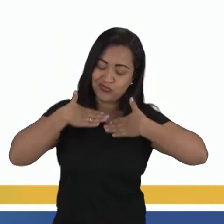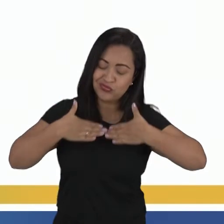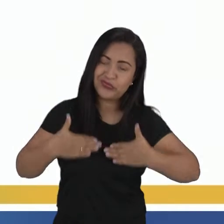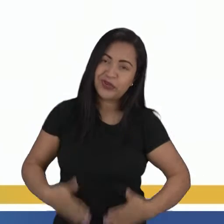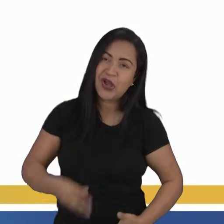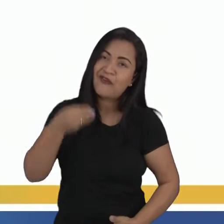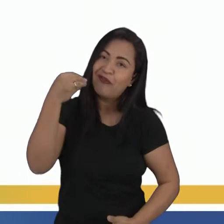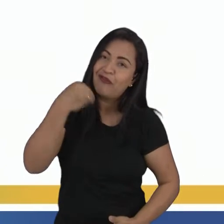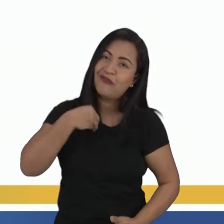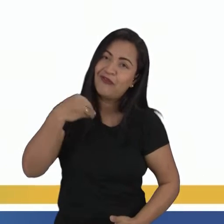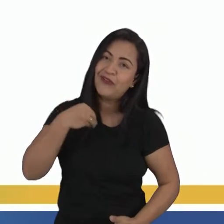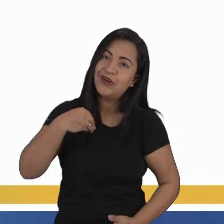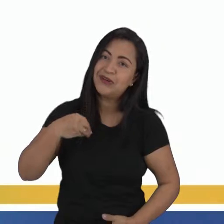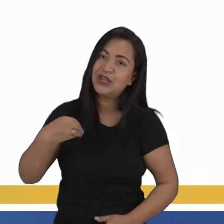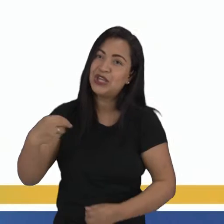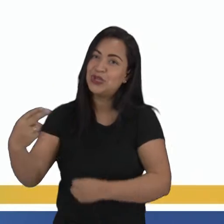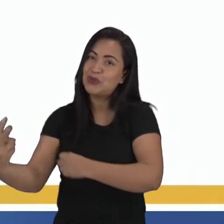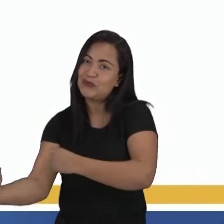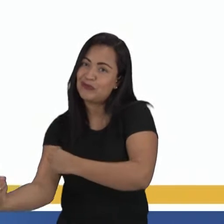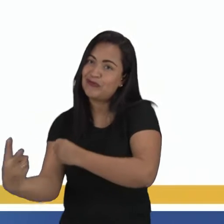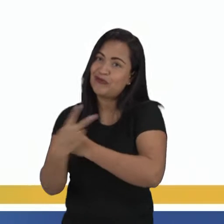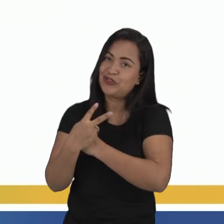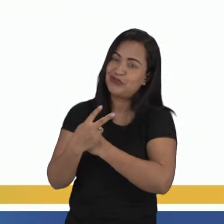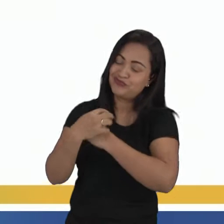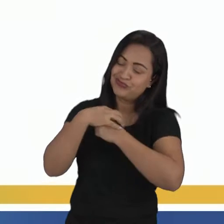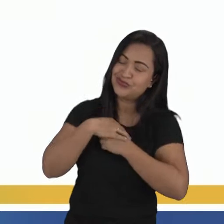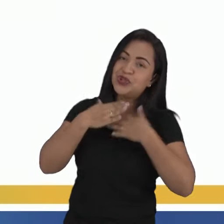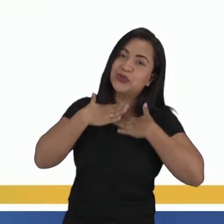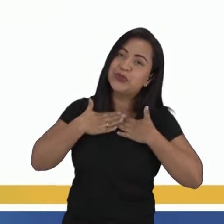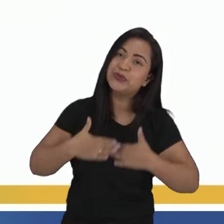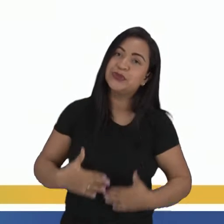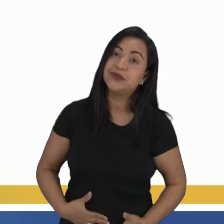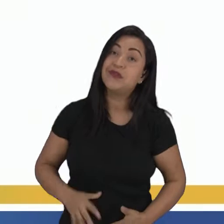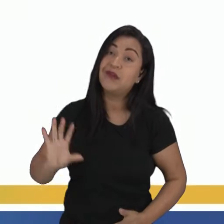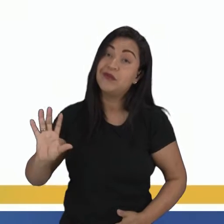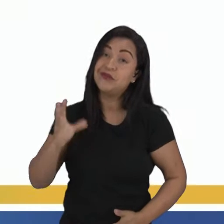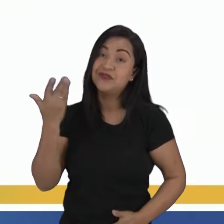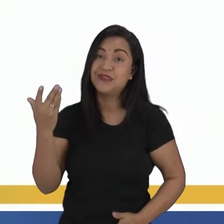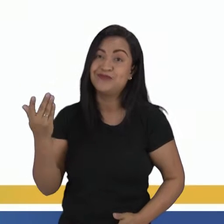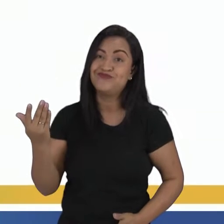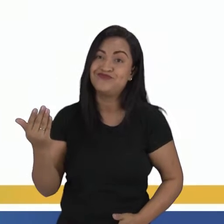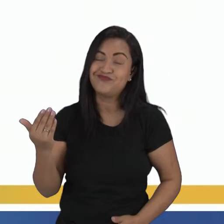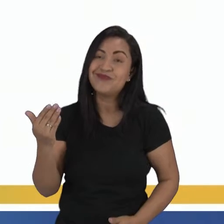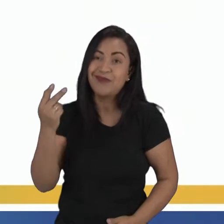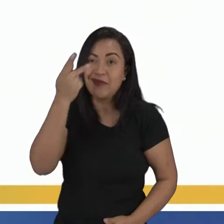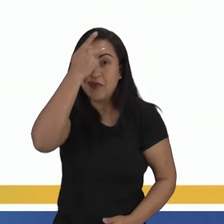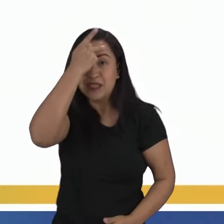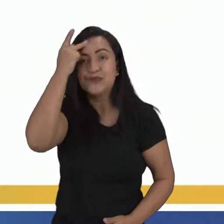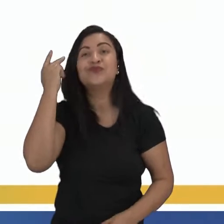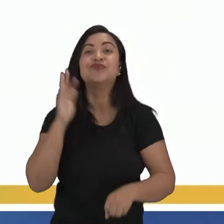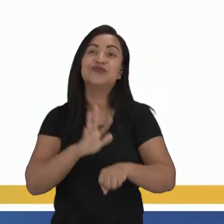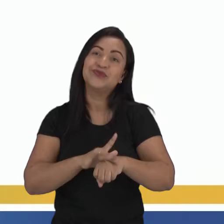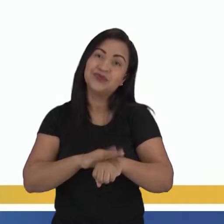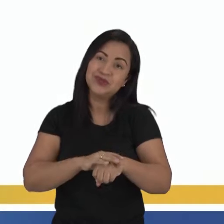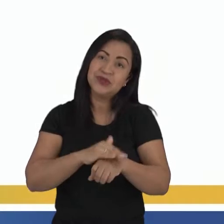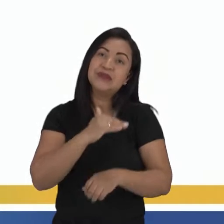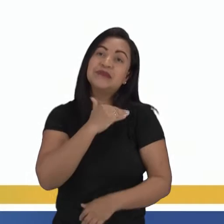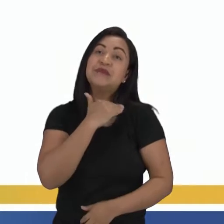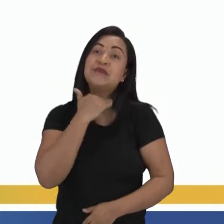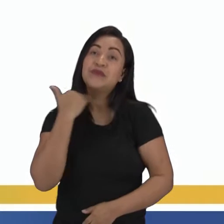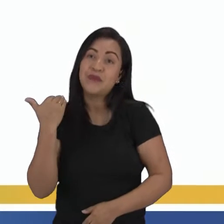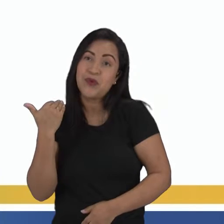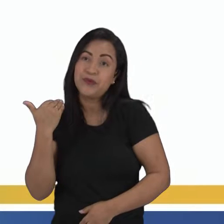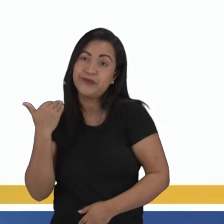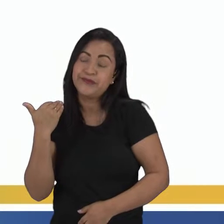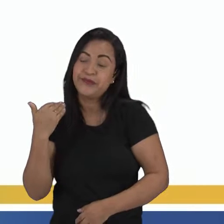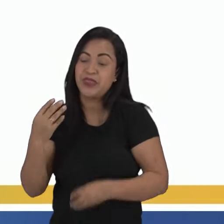bactérias, esses vírus acabam aí nos prejudicando. E o impacto, galera, é a morte de pessoas, pessoas que estão no seu dia a dia trabalhando.